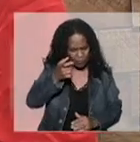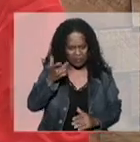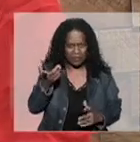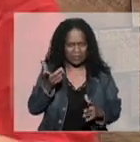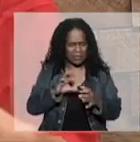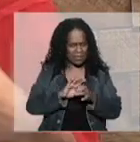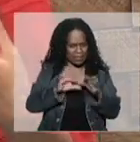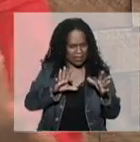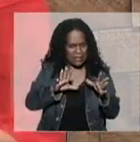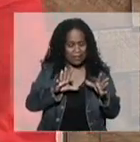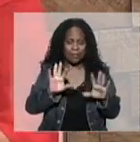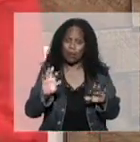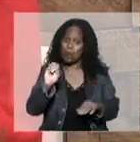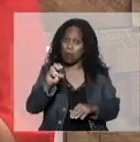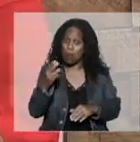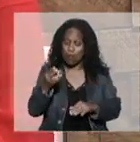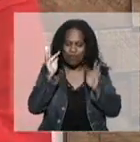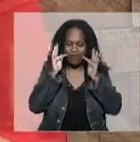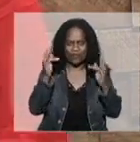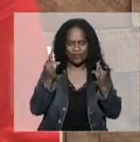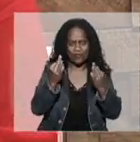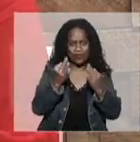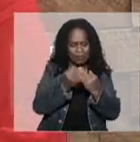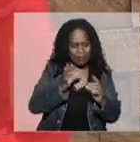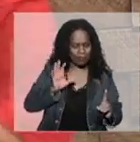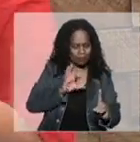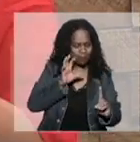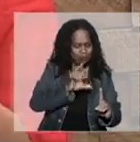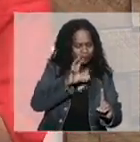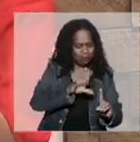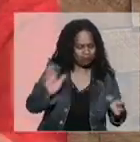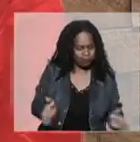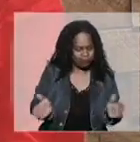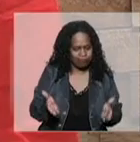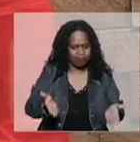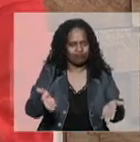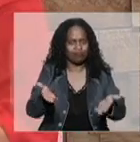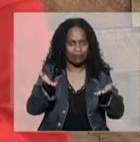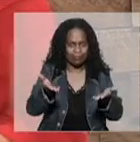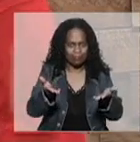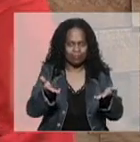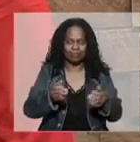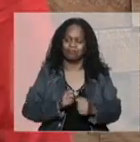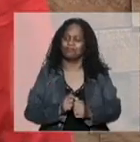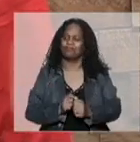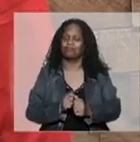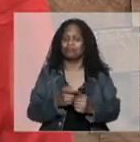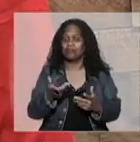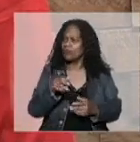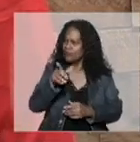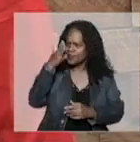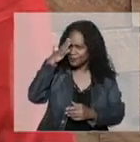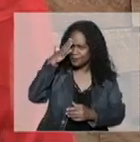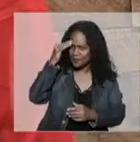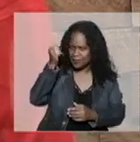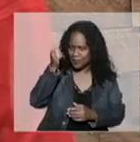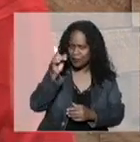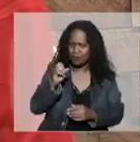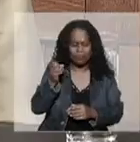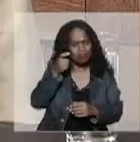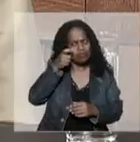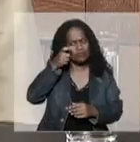interesse espontâneo ou foi alguma coisa assim, tipo, a família era muito ligada, tinha algum radialista? Como é que isso funcionou? Não, você sabe que